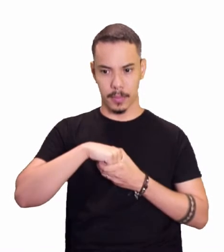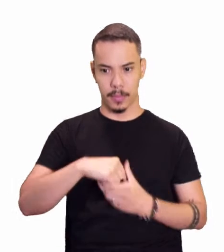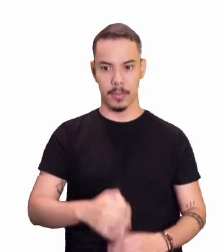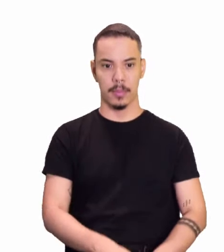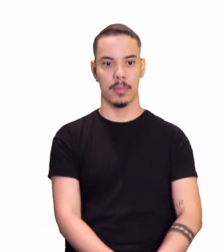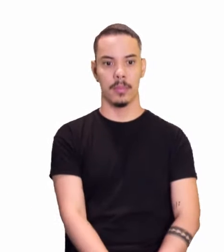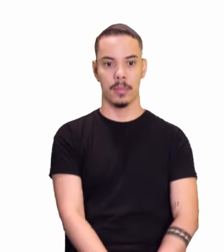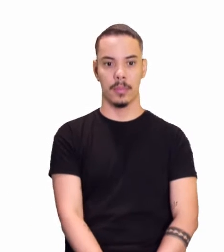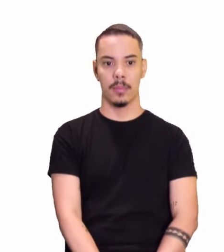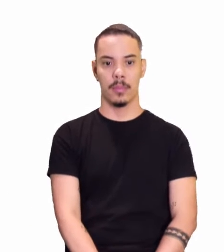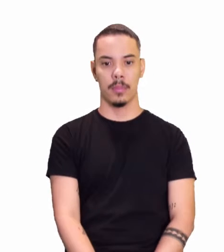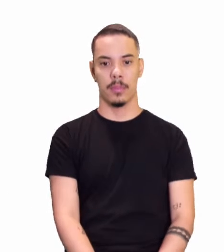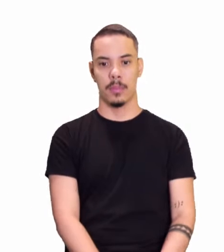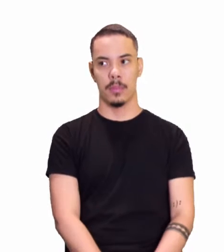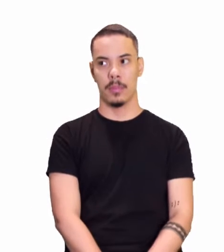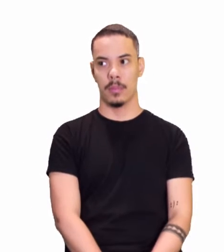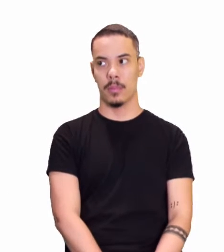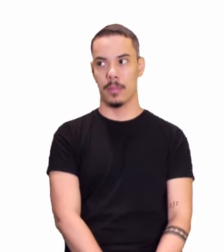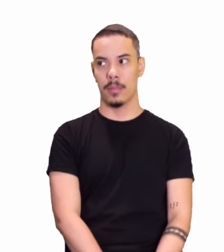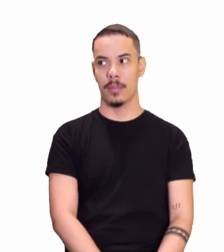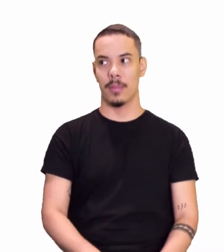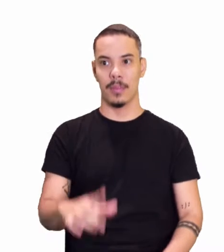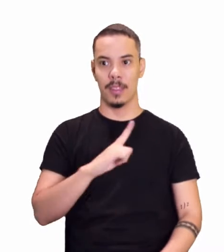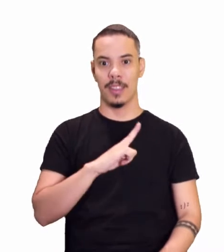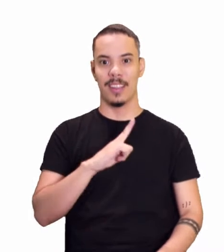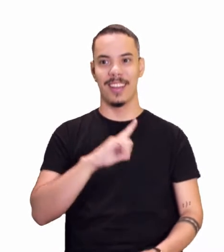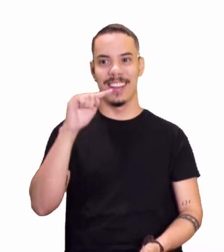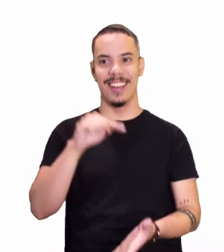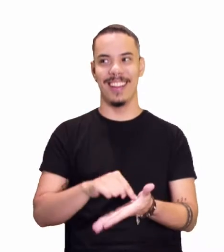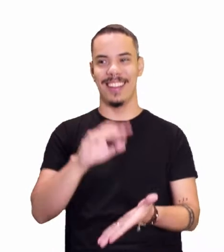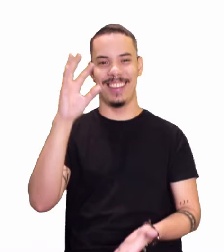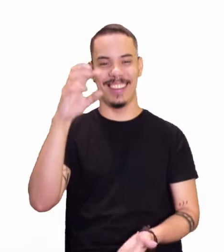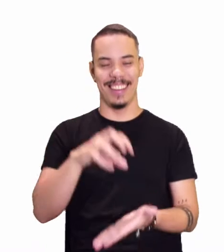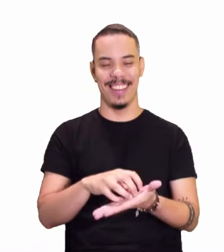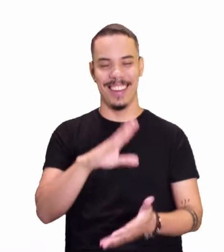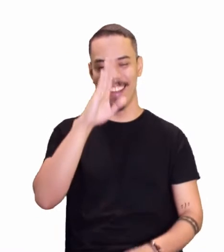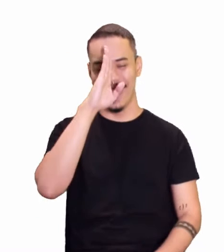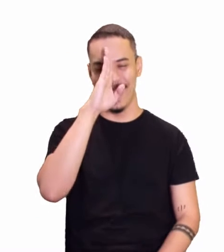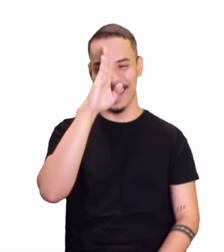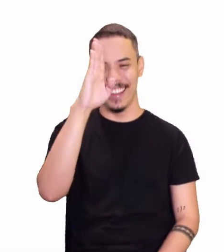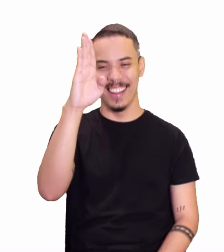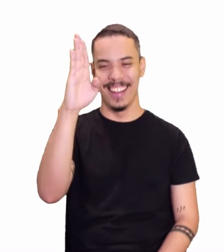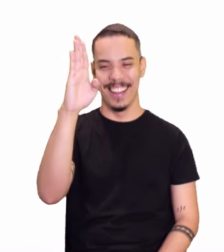nós tínhamos essa questão centrada, né?